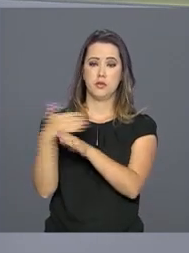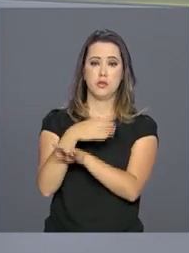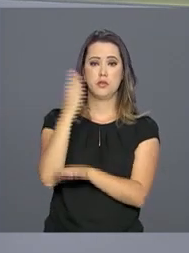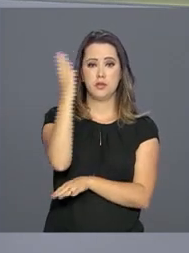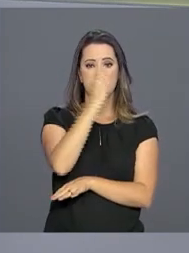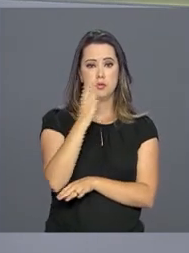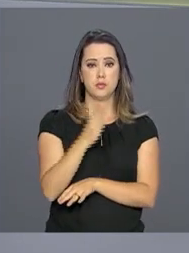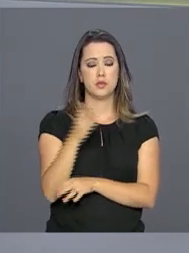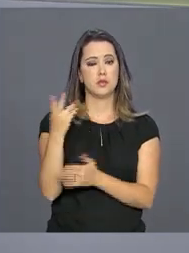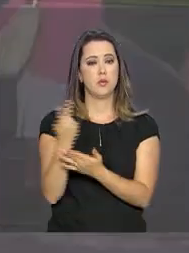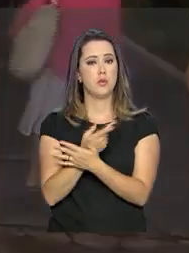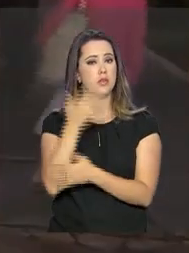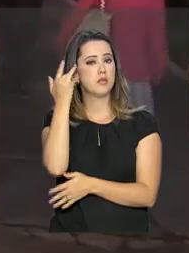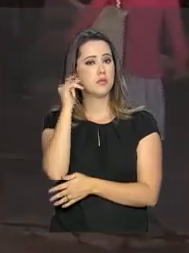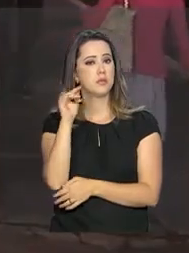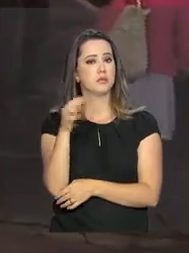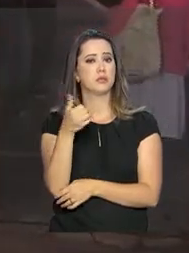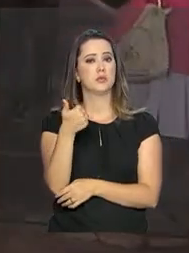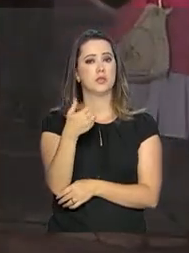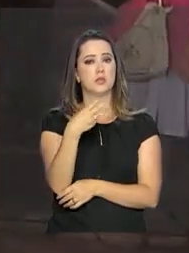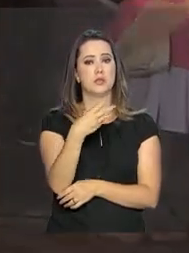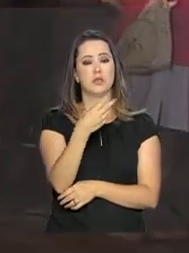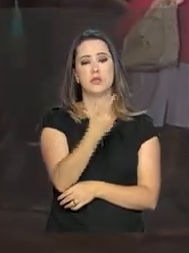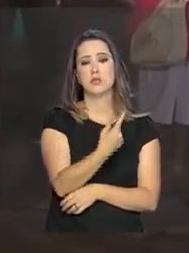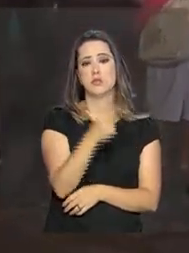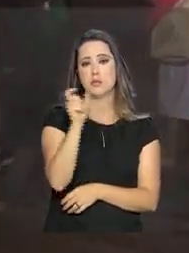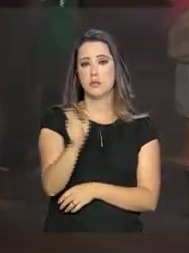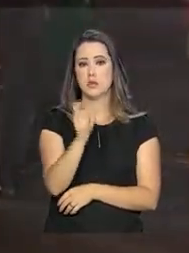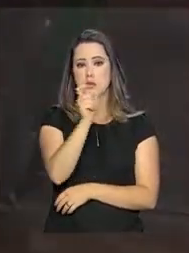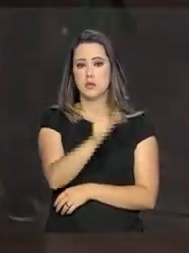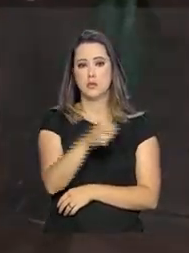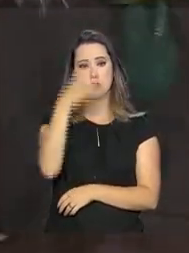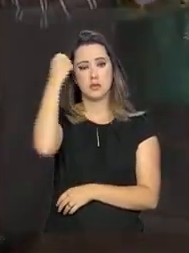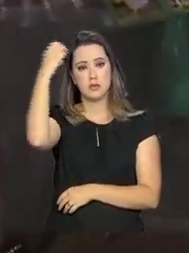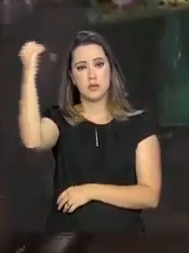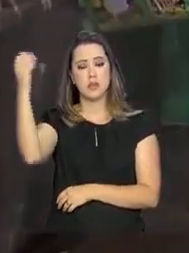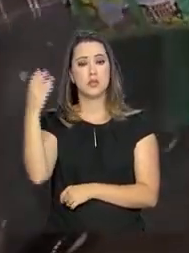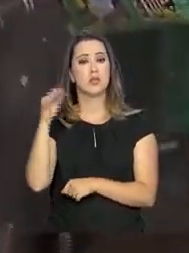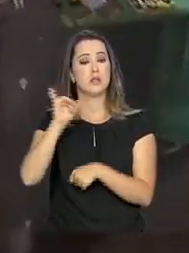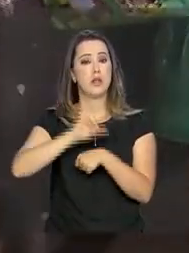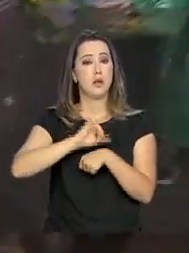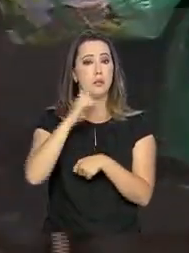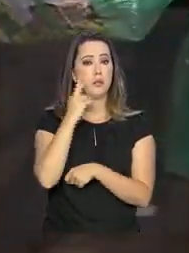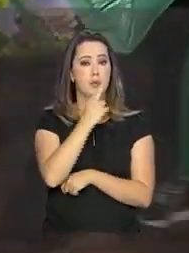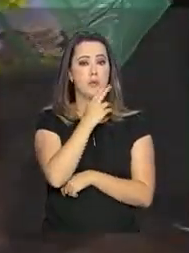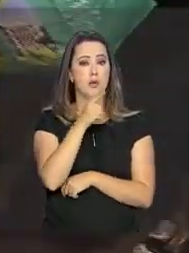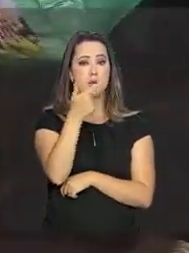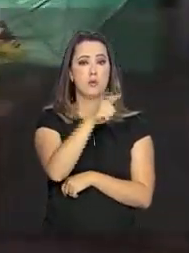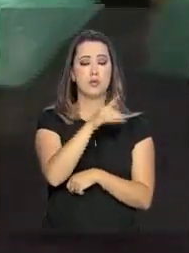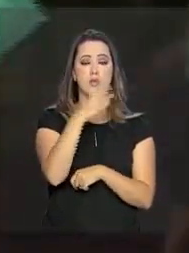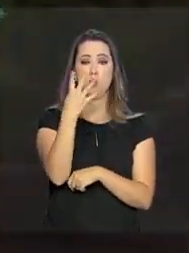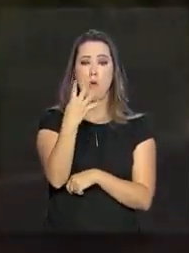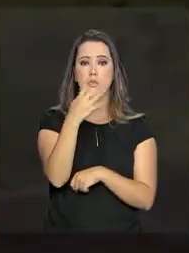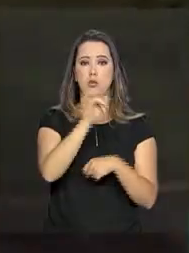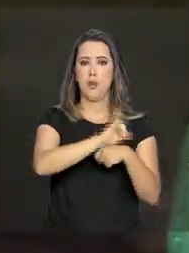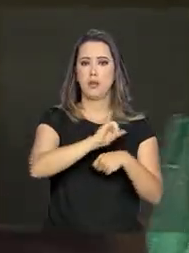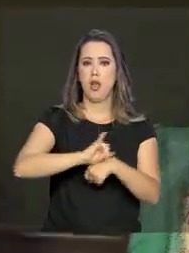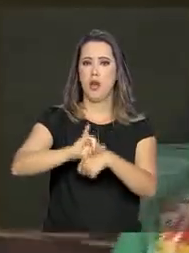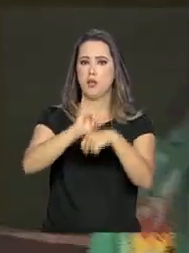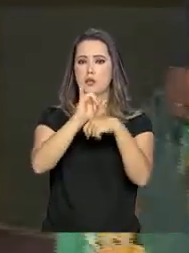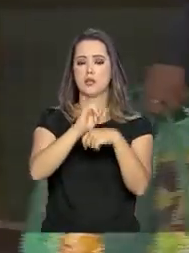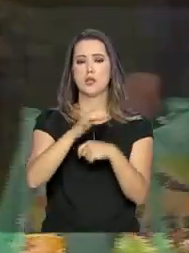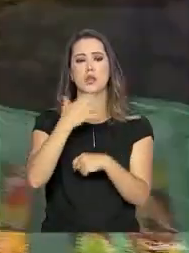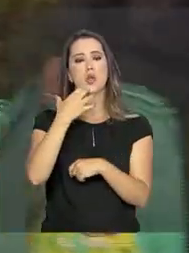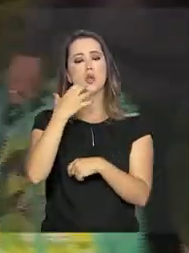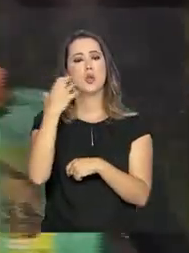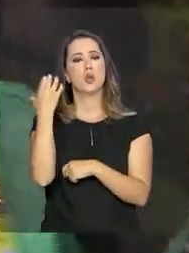realizada amanhã são 131 pessoas partindo de boa vista para outras quatro capitais cuiabá brasília